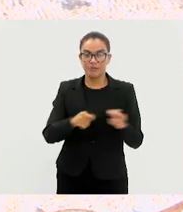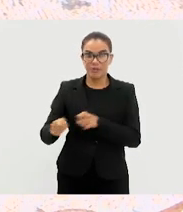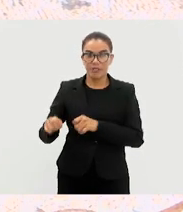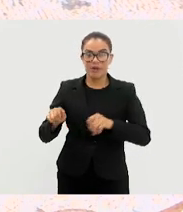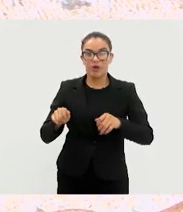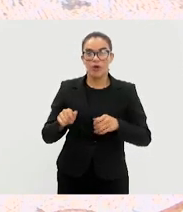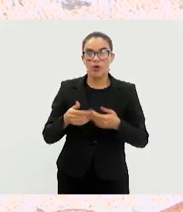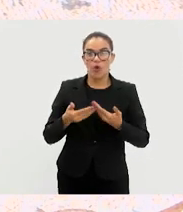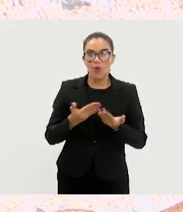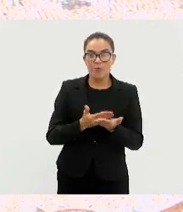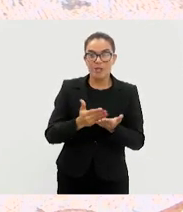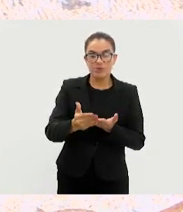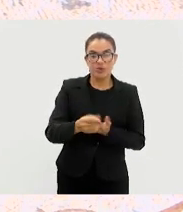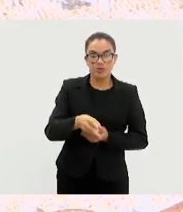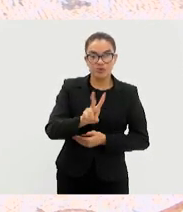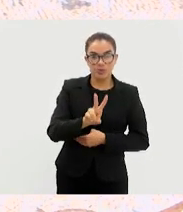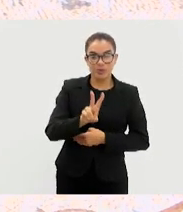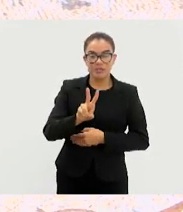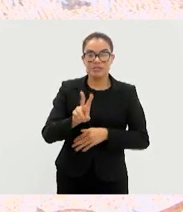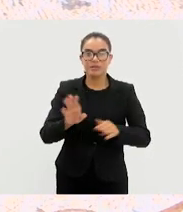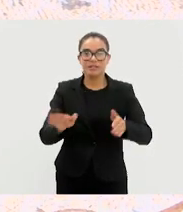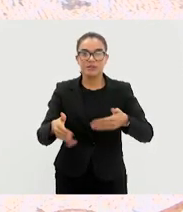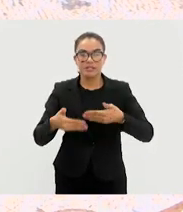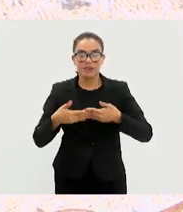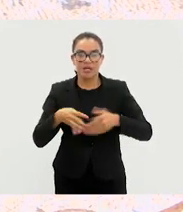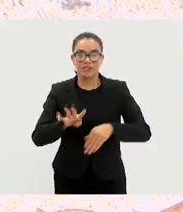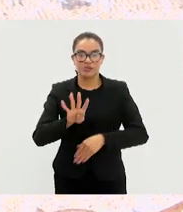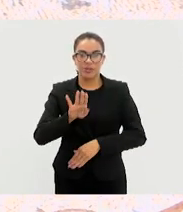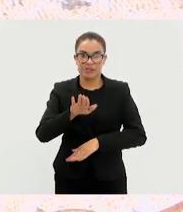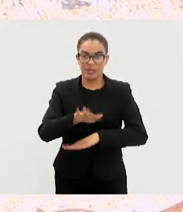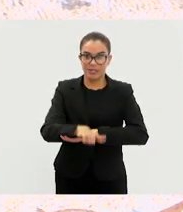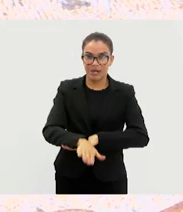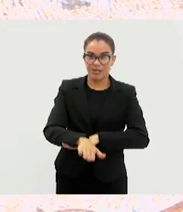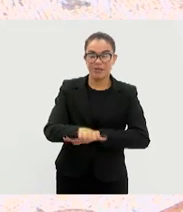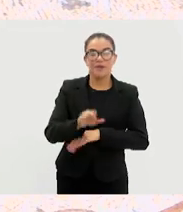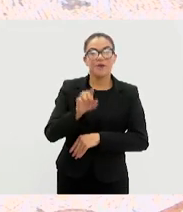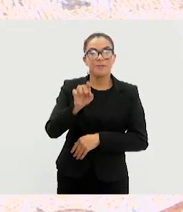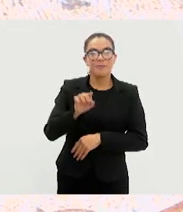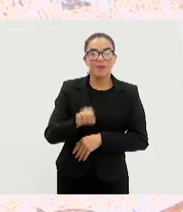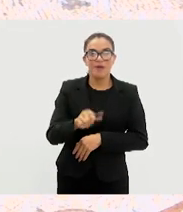14h, foi encerrada às 16h e